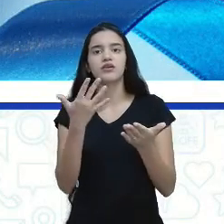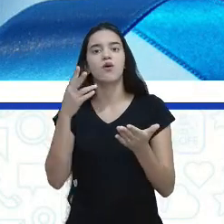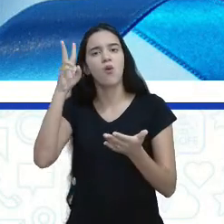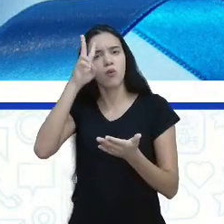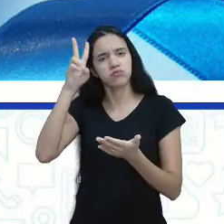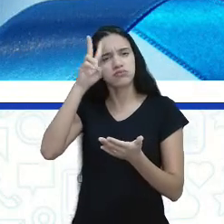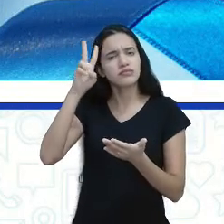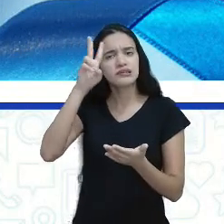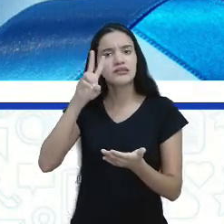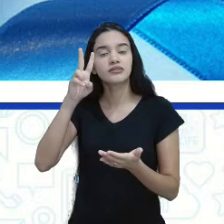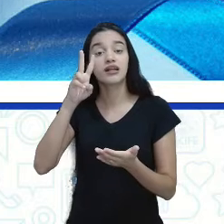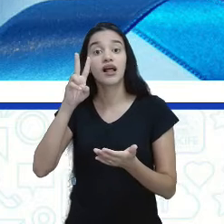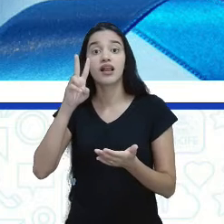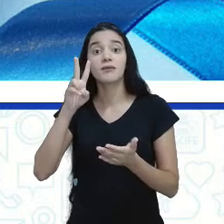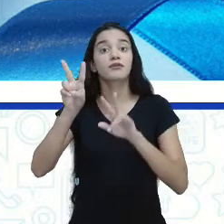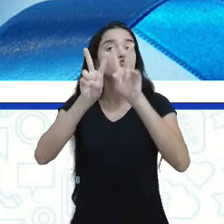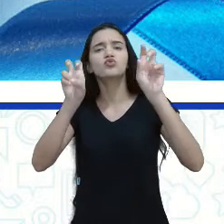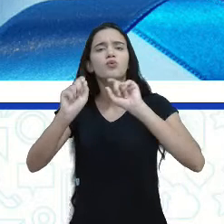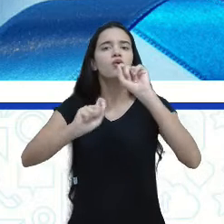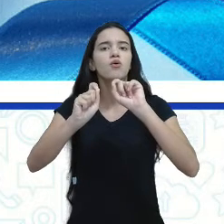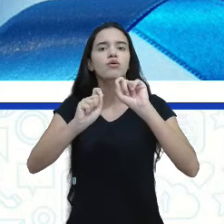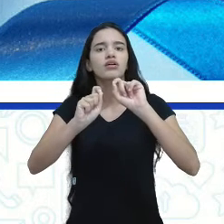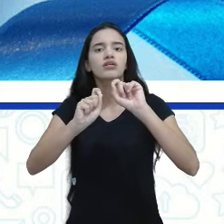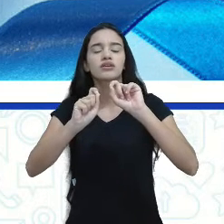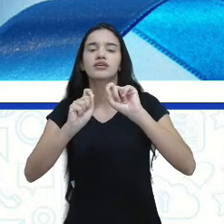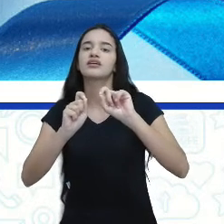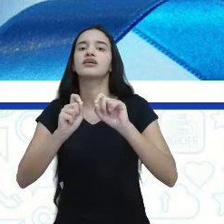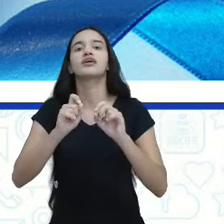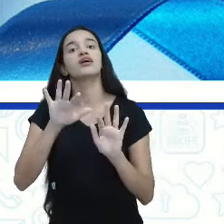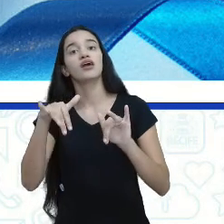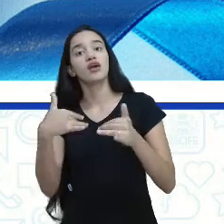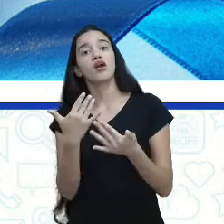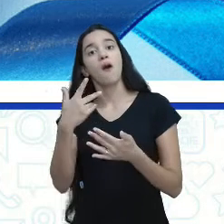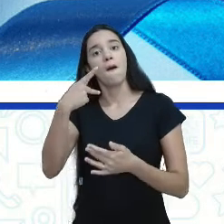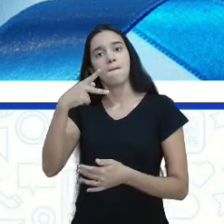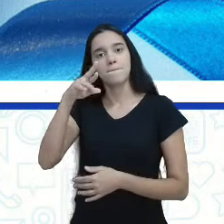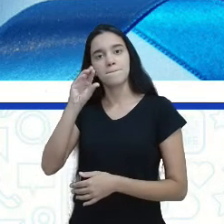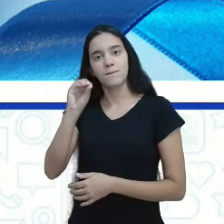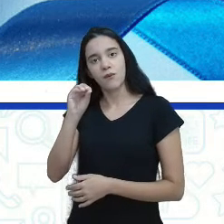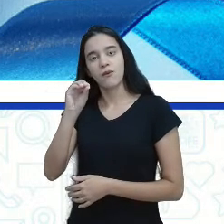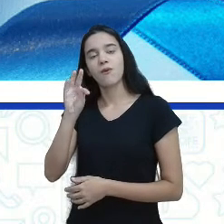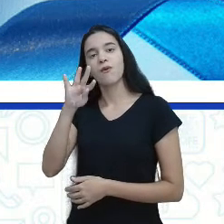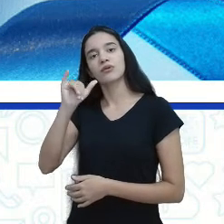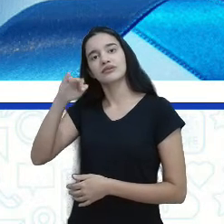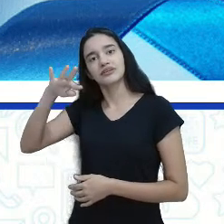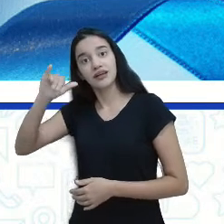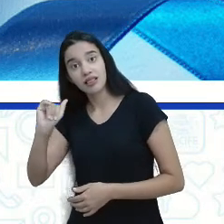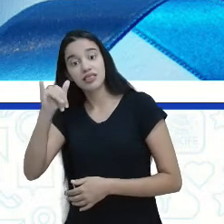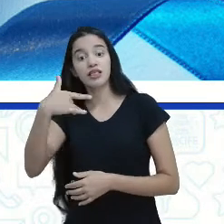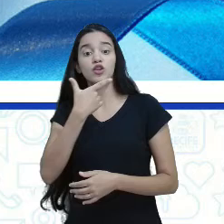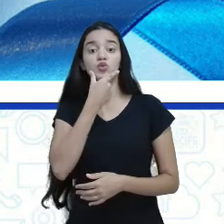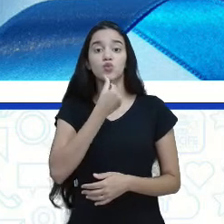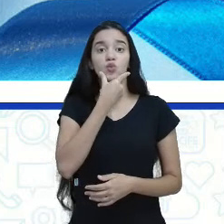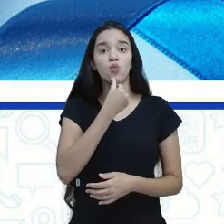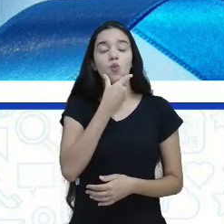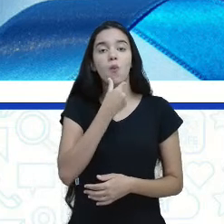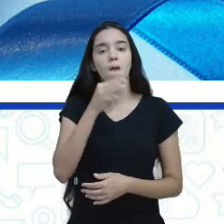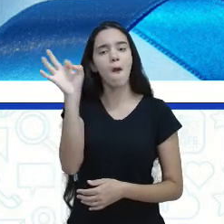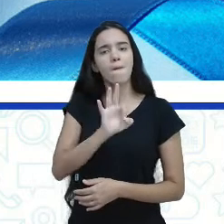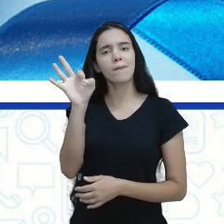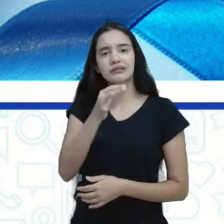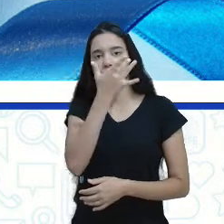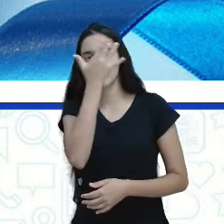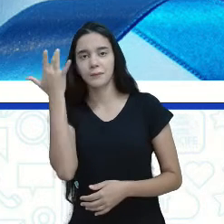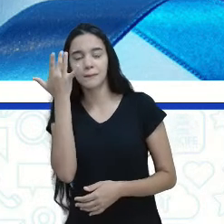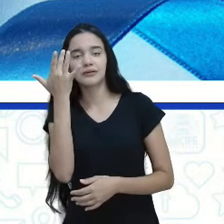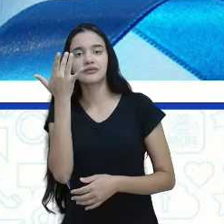lembrete, lembrando sobre o câncer de próstata no homem, que hoje incide, o percentual de